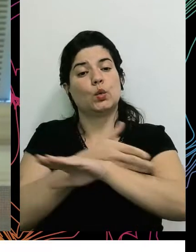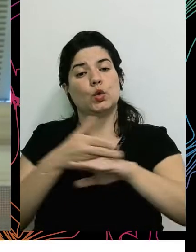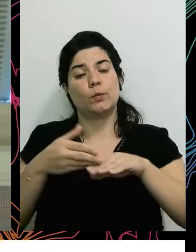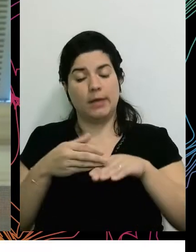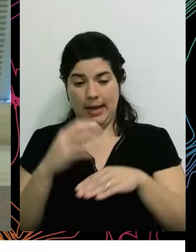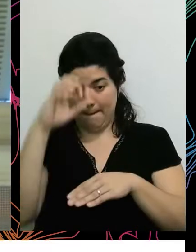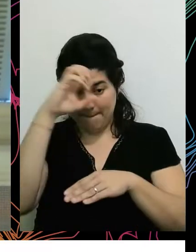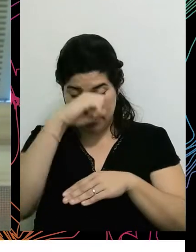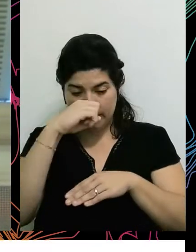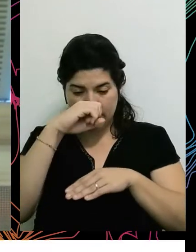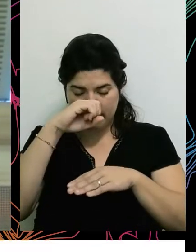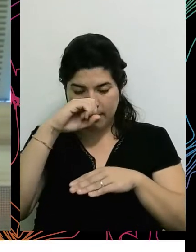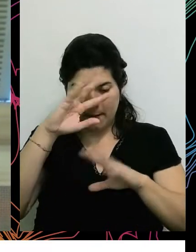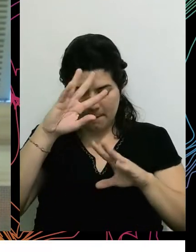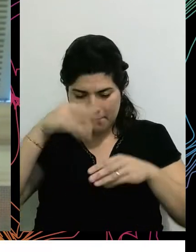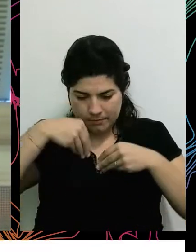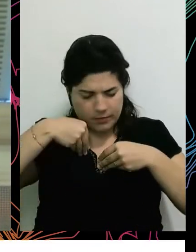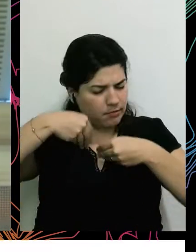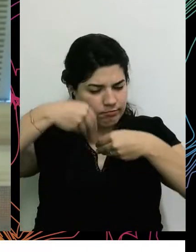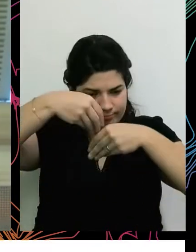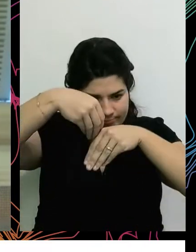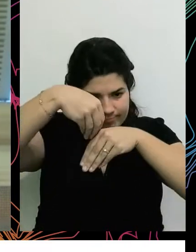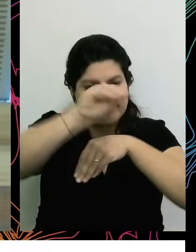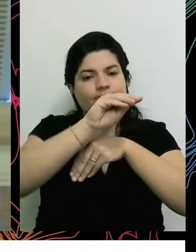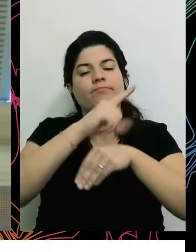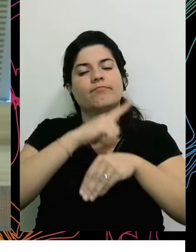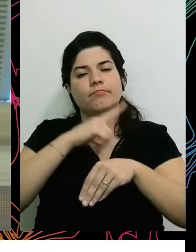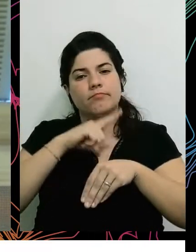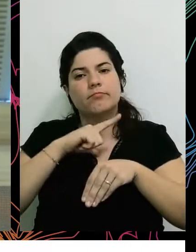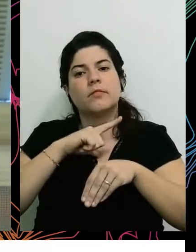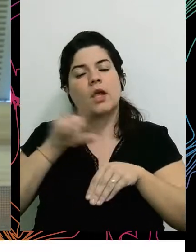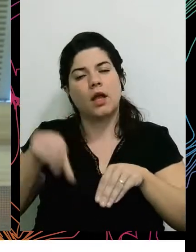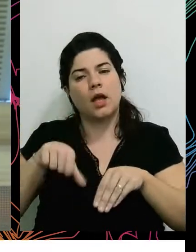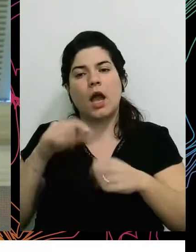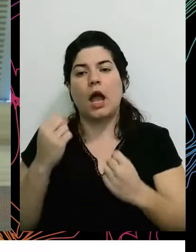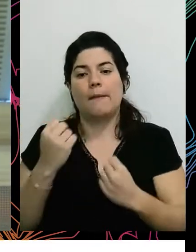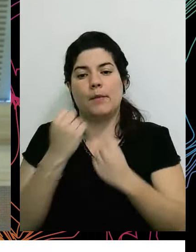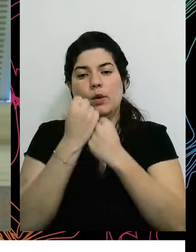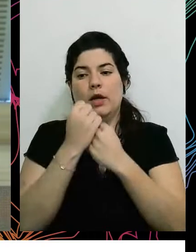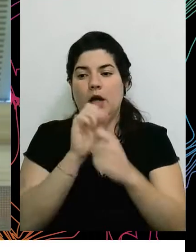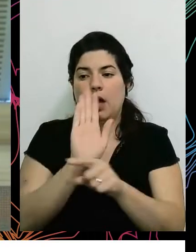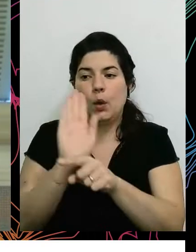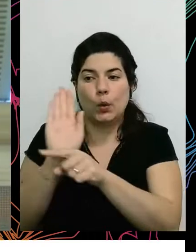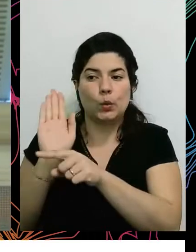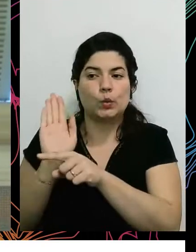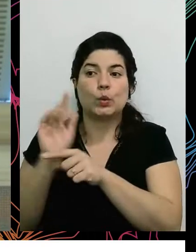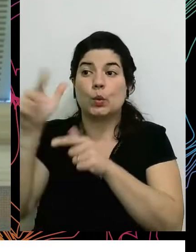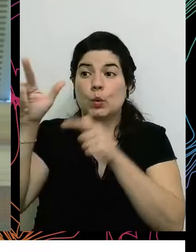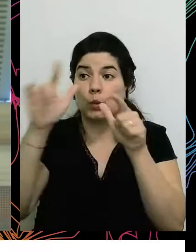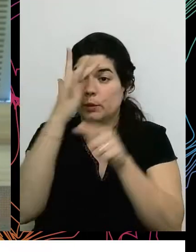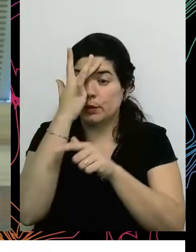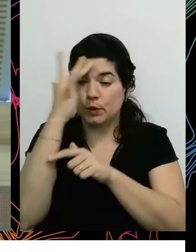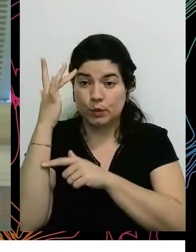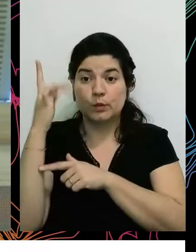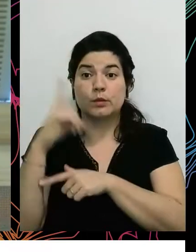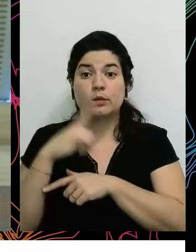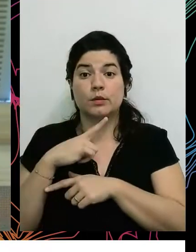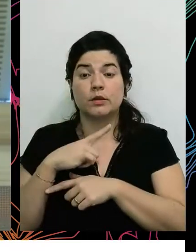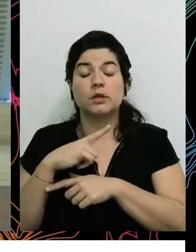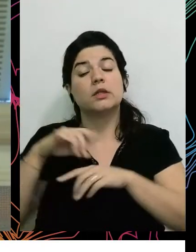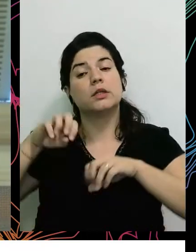geral, têm sido educadas para apoiar ao próximo e têm sido educadas